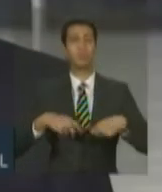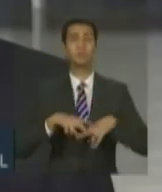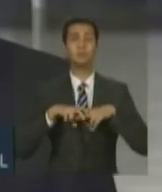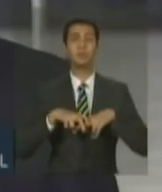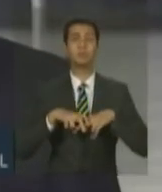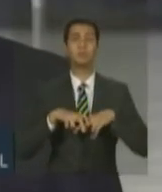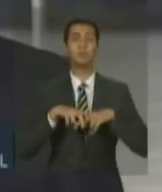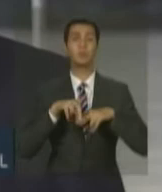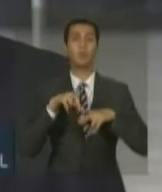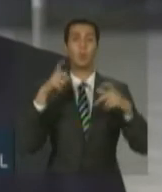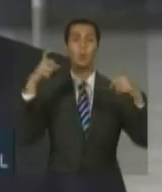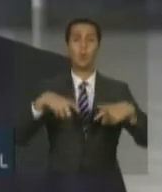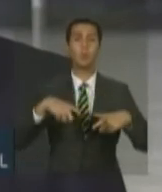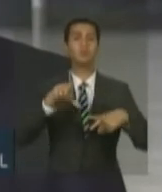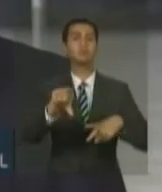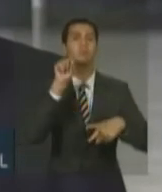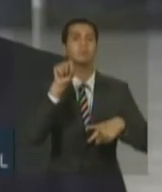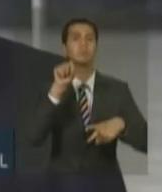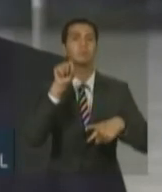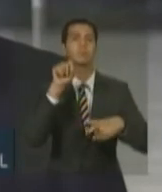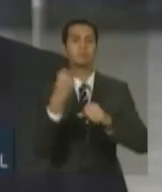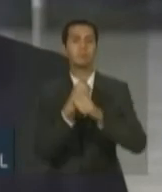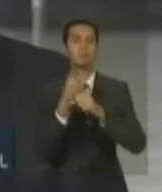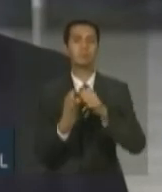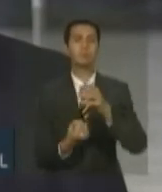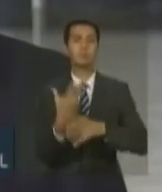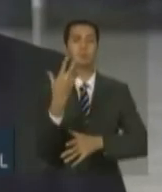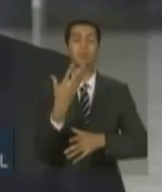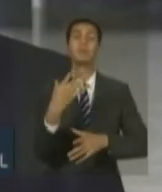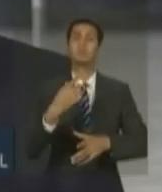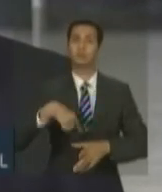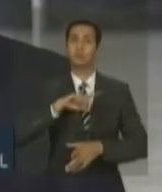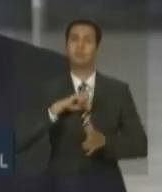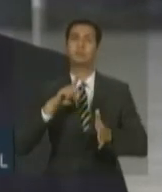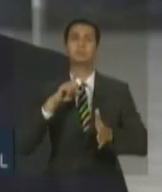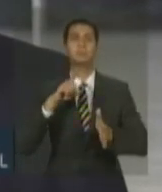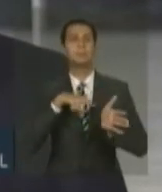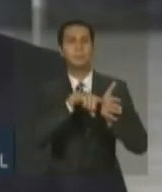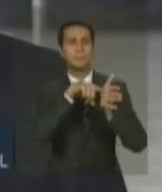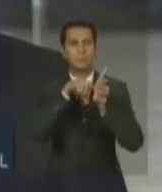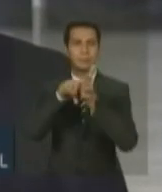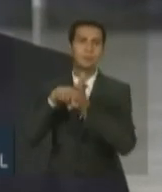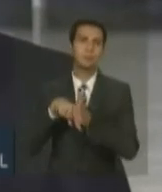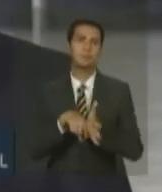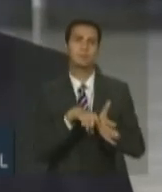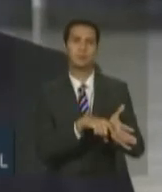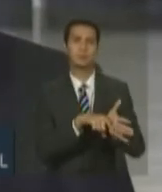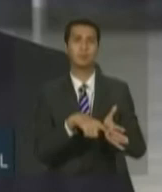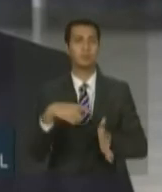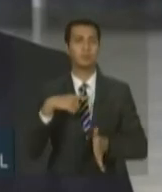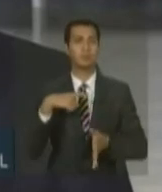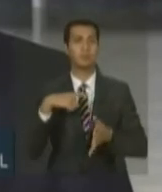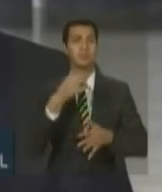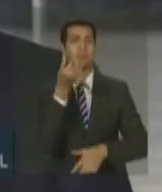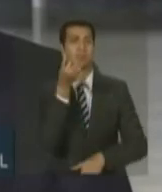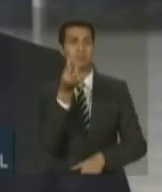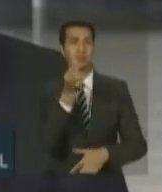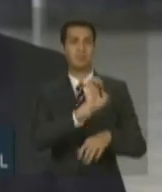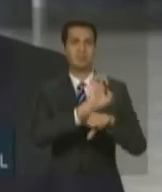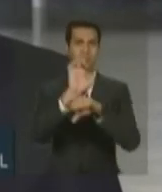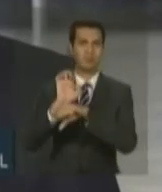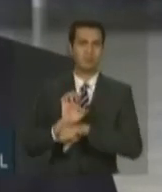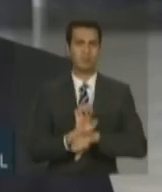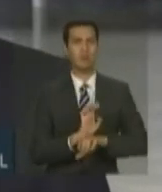local tem exigido uma pesquisa bastante complexa. 6 estados brasileiros